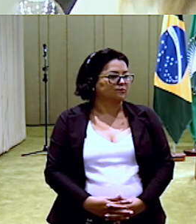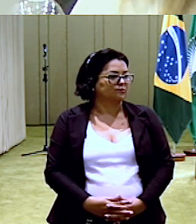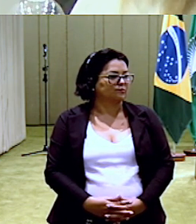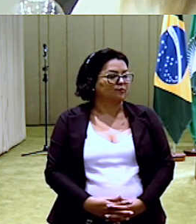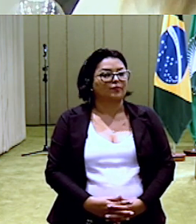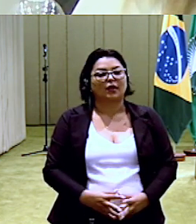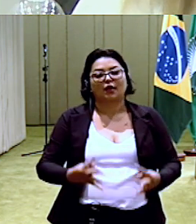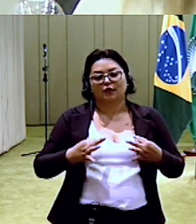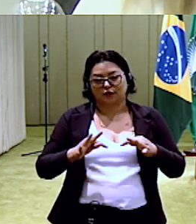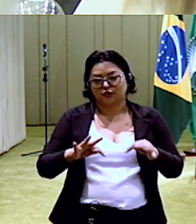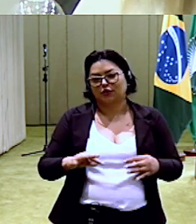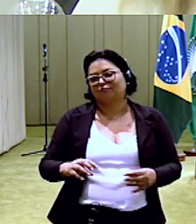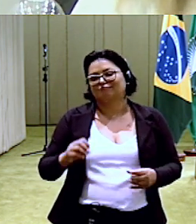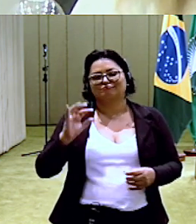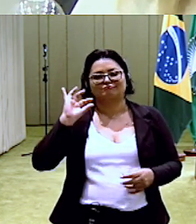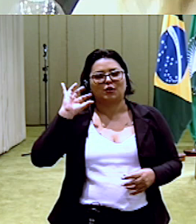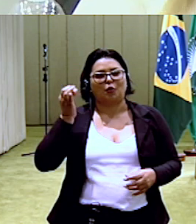A tecnologia é ótima quando funciona.